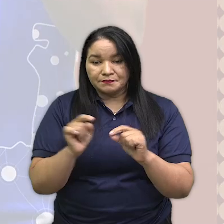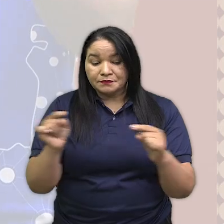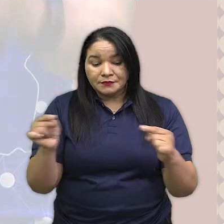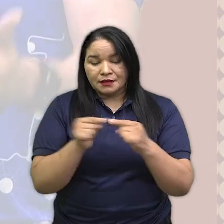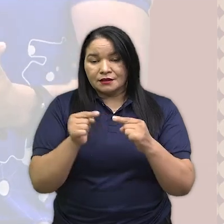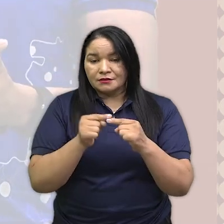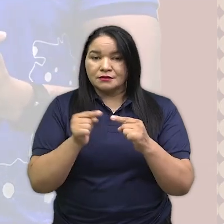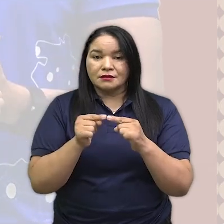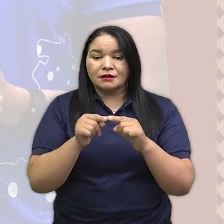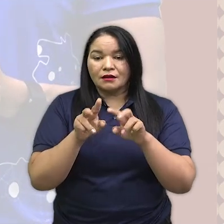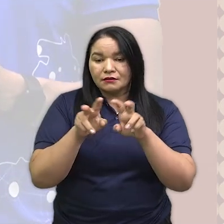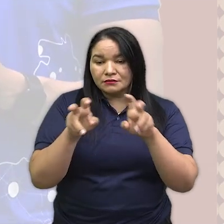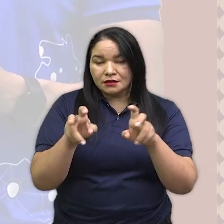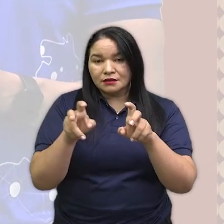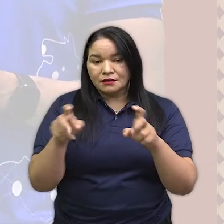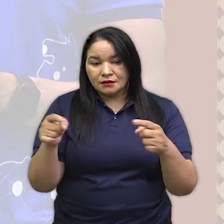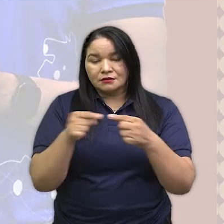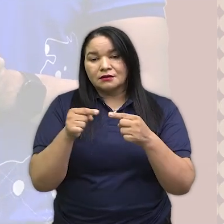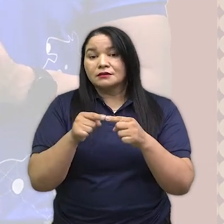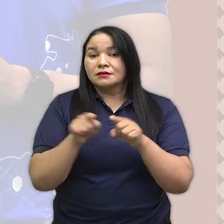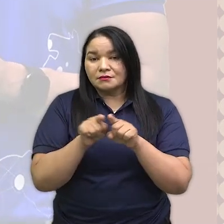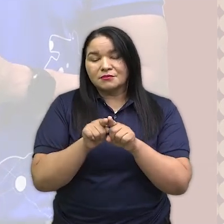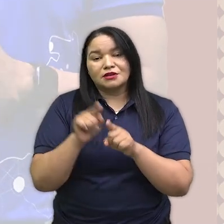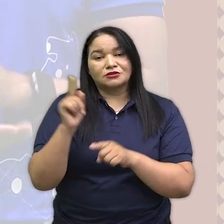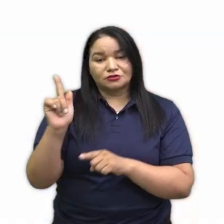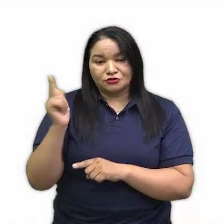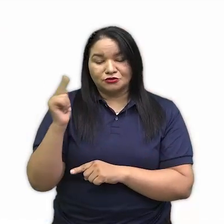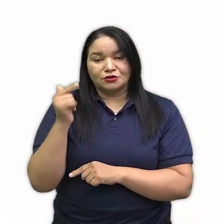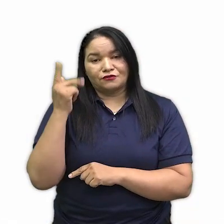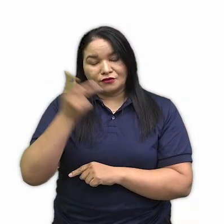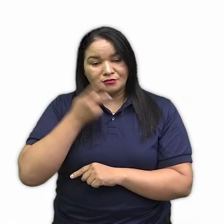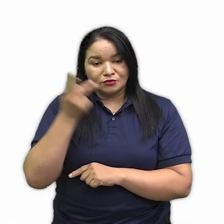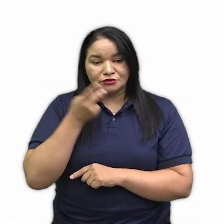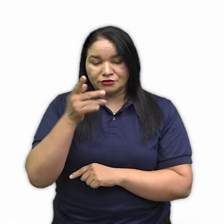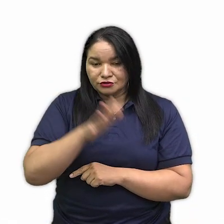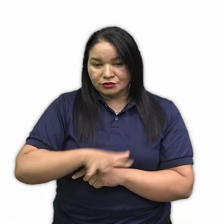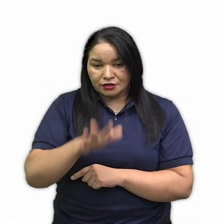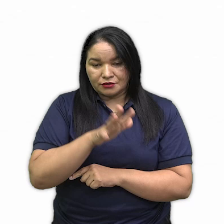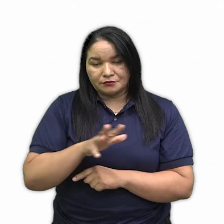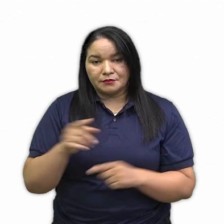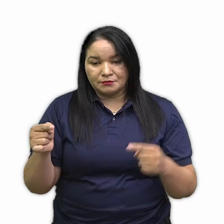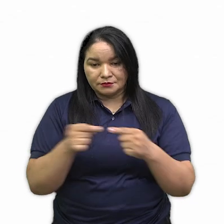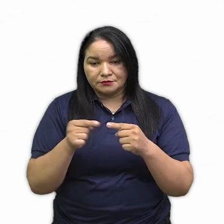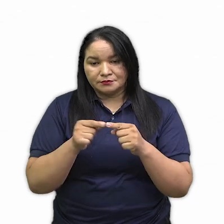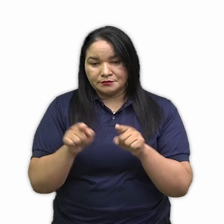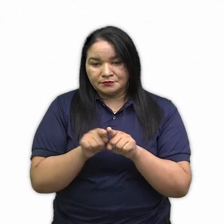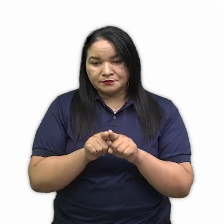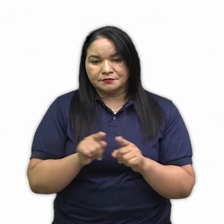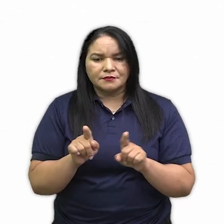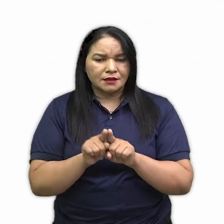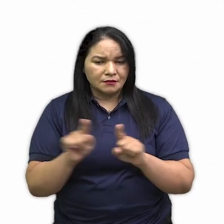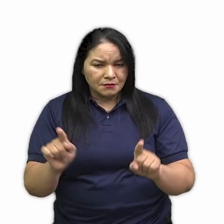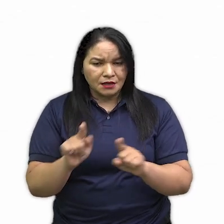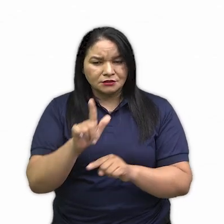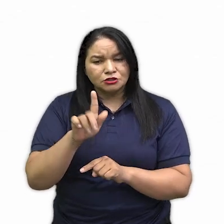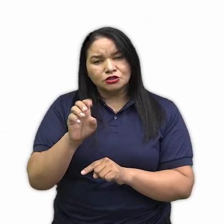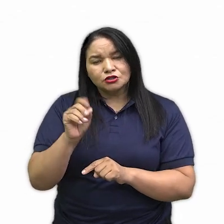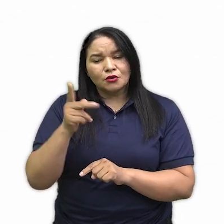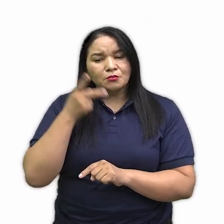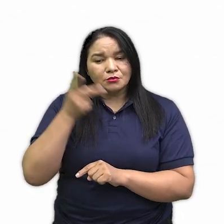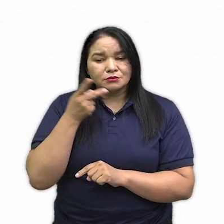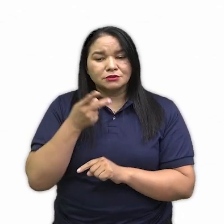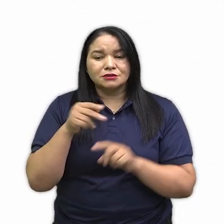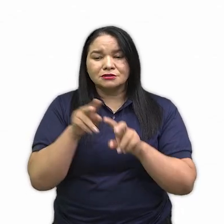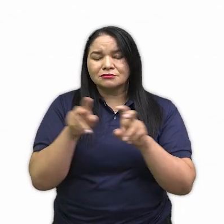sendo abordada ali pela geografia política de uma forma geral. Vamos lá. Bem, o que a geopolítica costuma abordar?